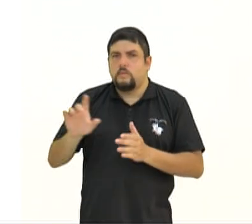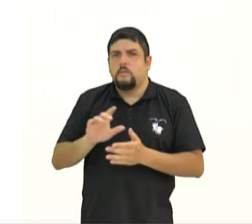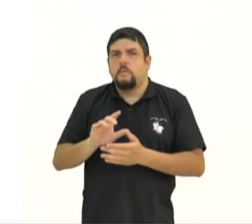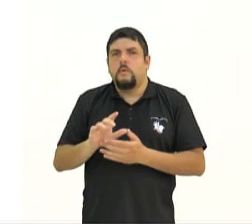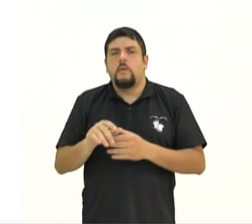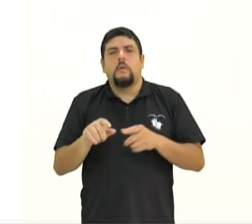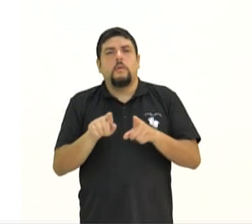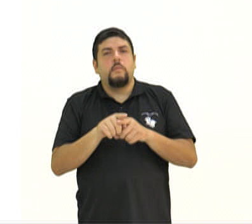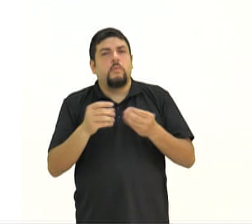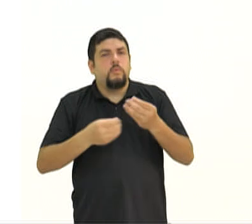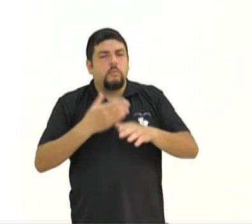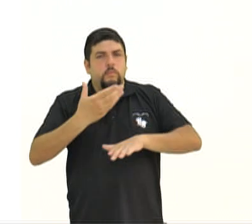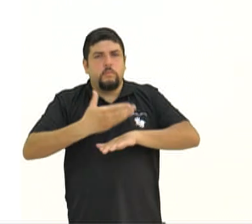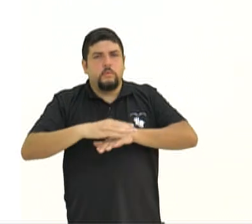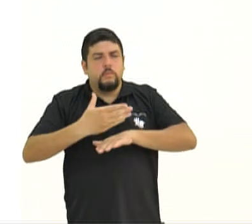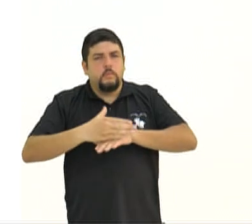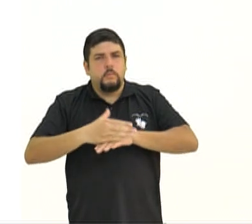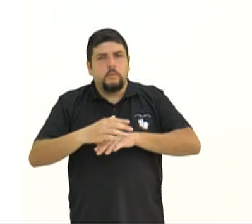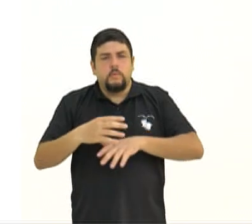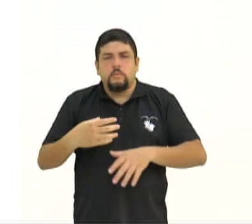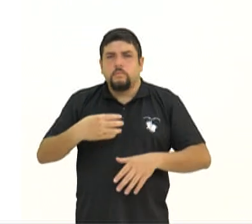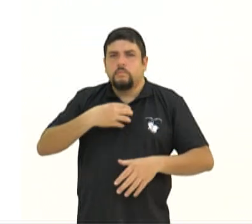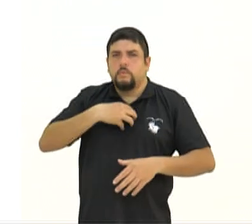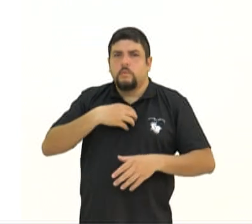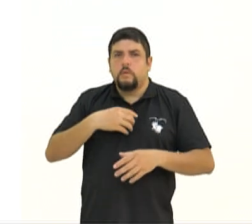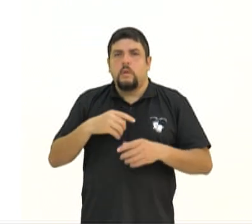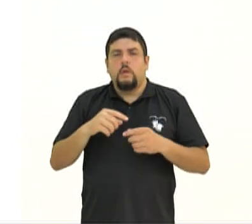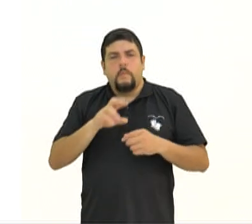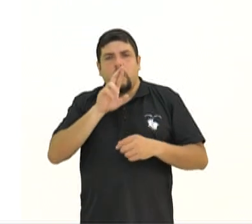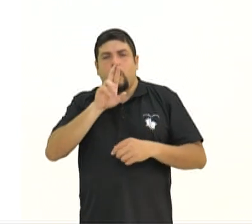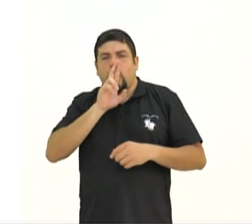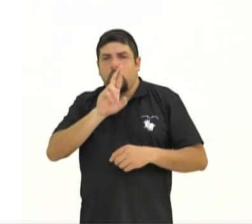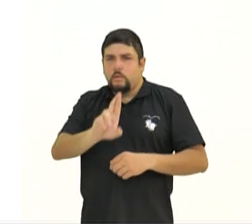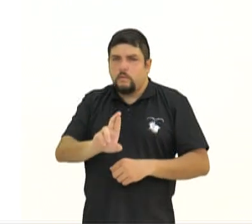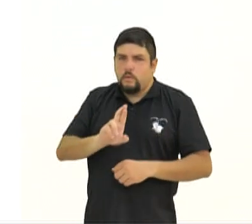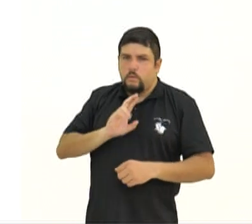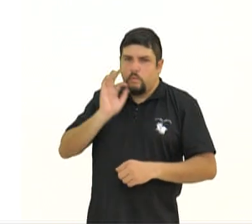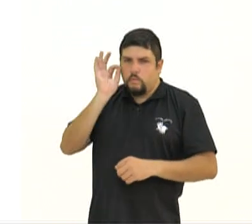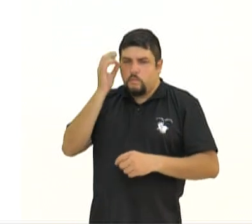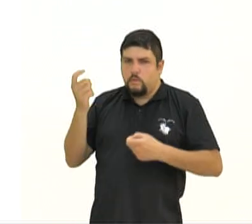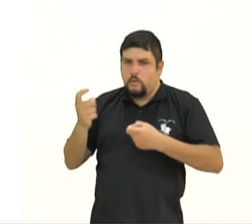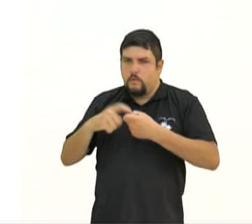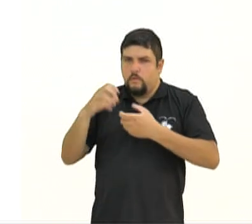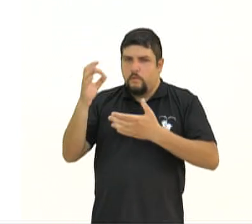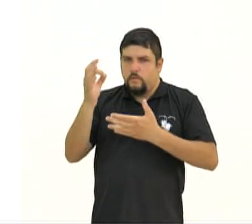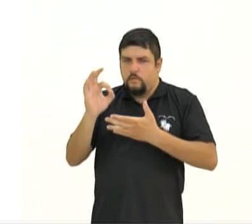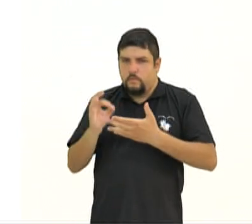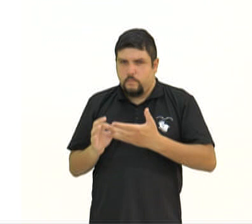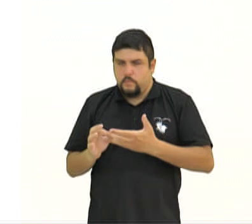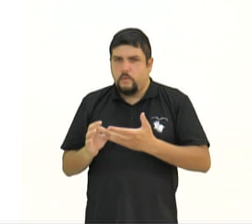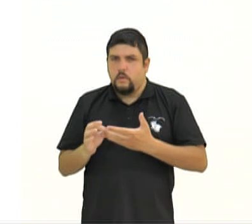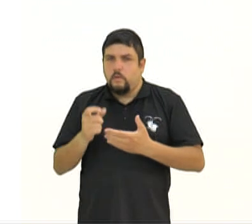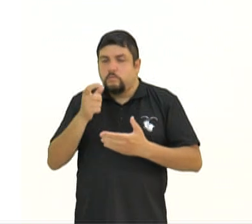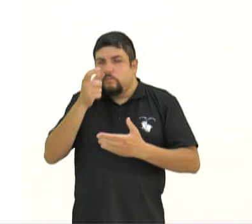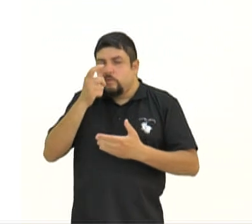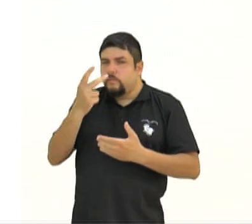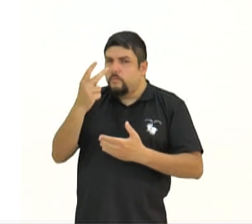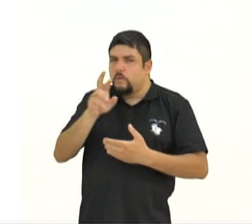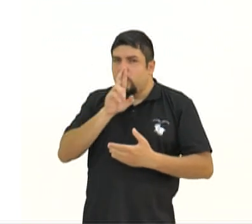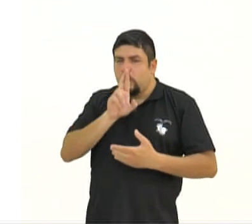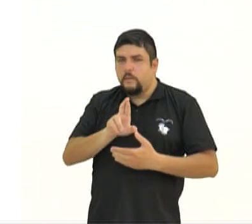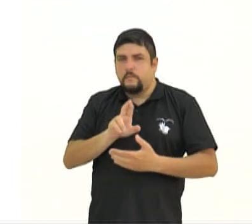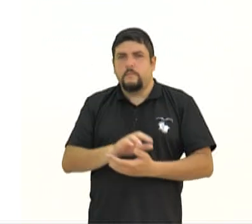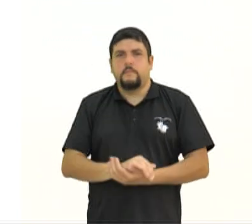está praticando, qual é a ação, relaciona, responda e daqui a pouquinho nós voltamos para corrigir aí e conferir nossas